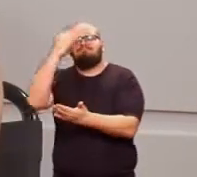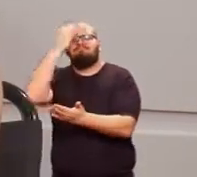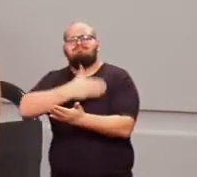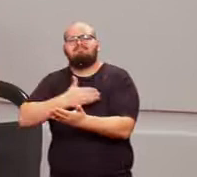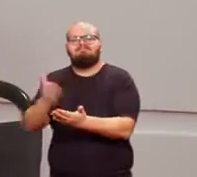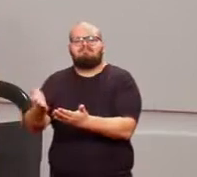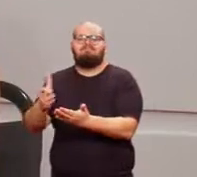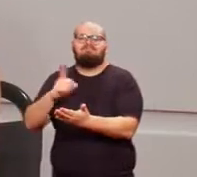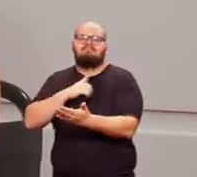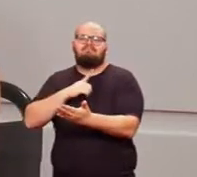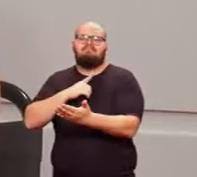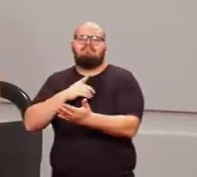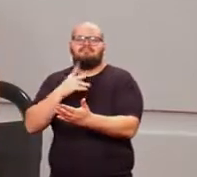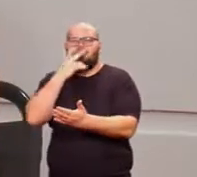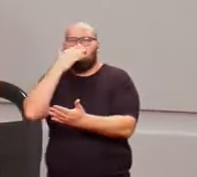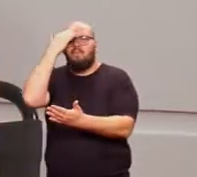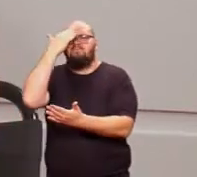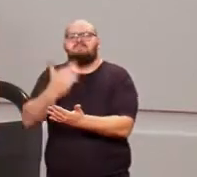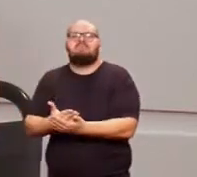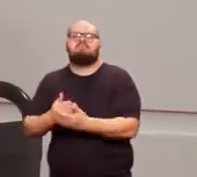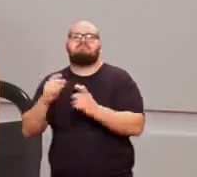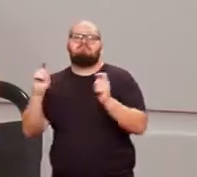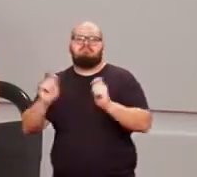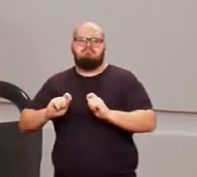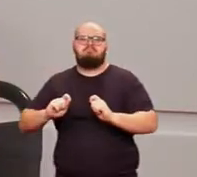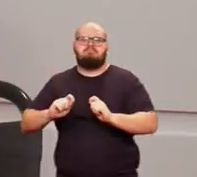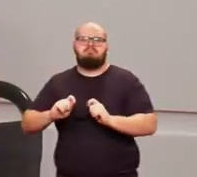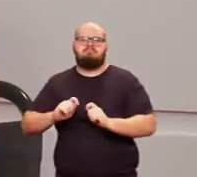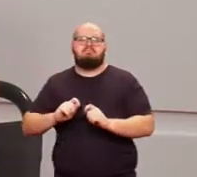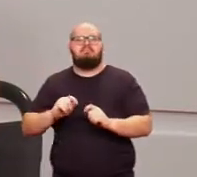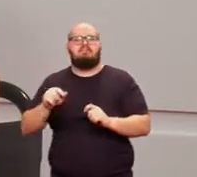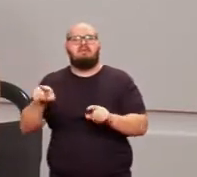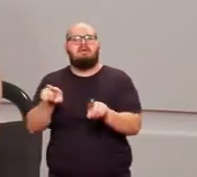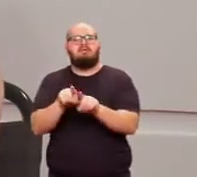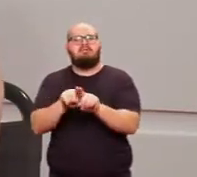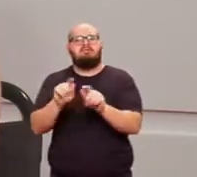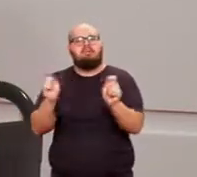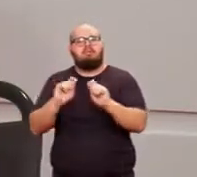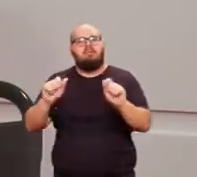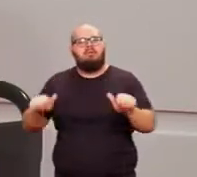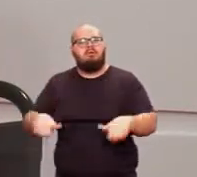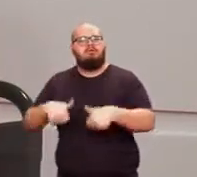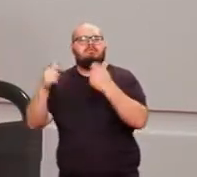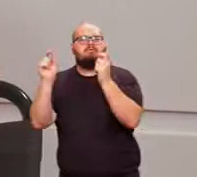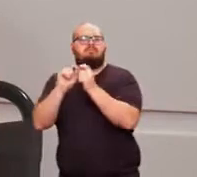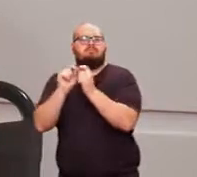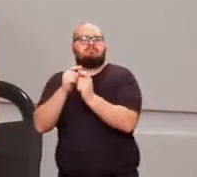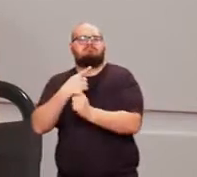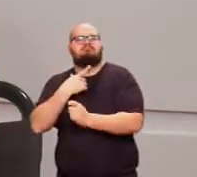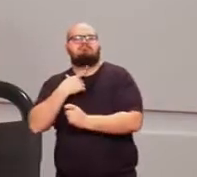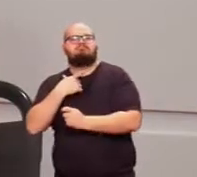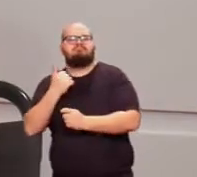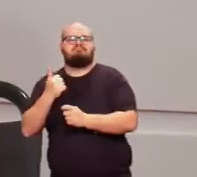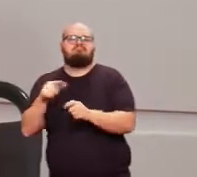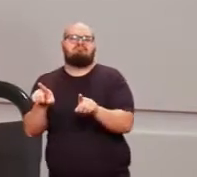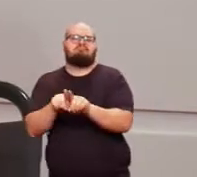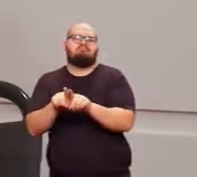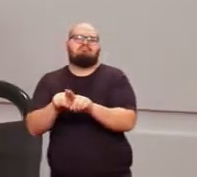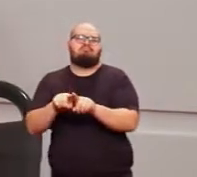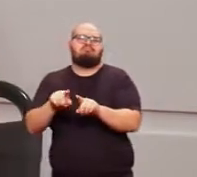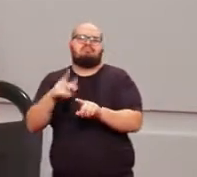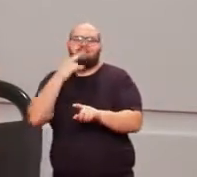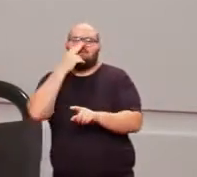profissionais de confiança, que avaliem, né, os casos anteriores e que consigam realizar a sua vontade e o